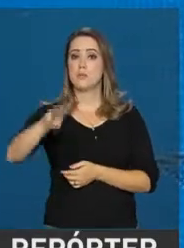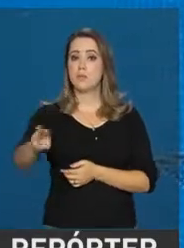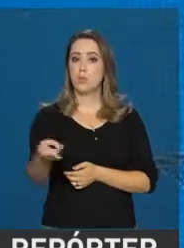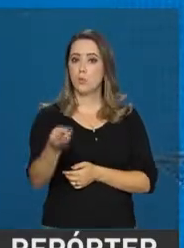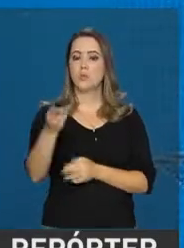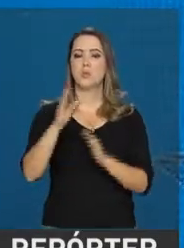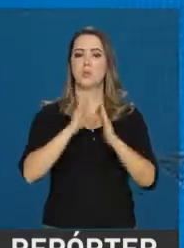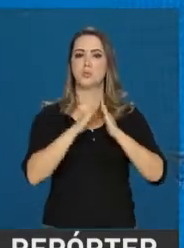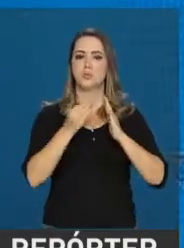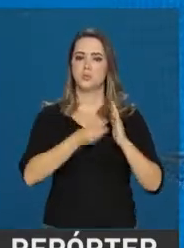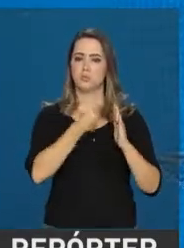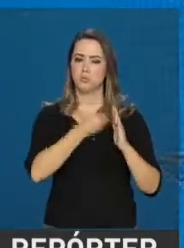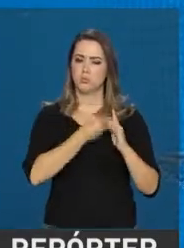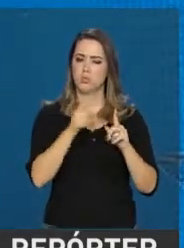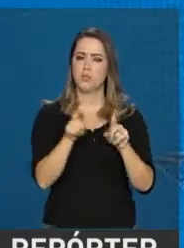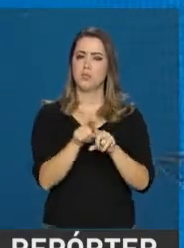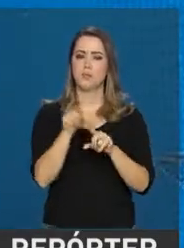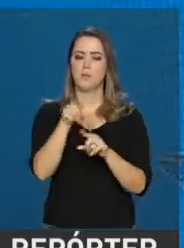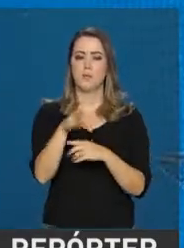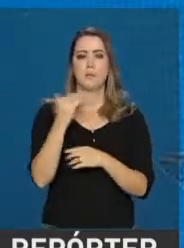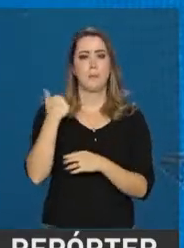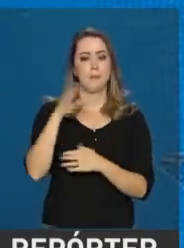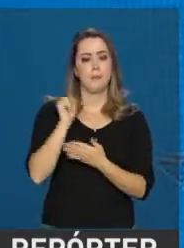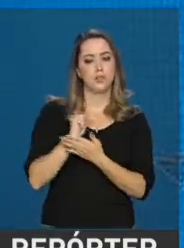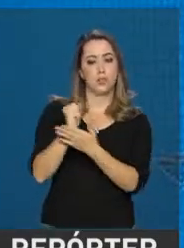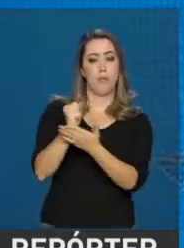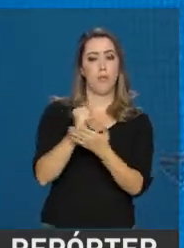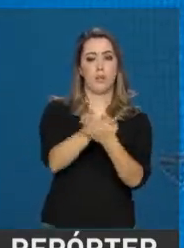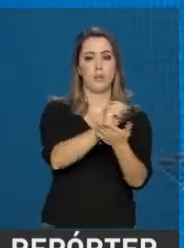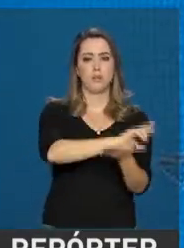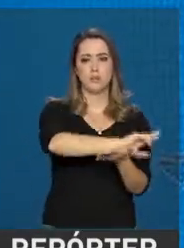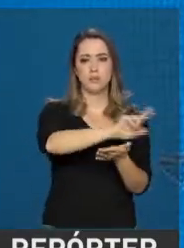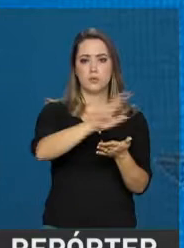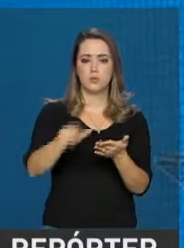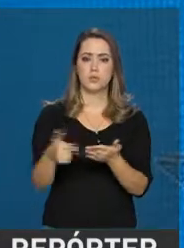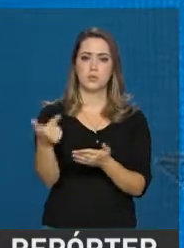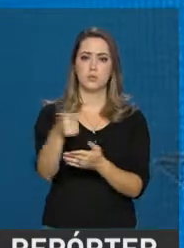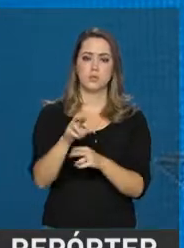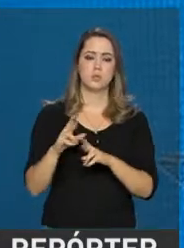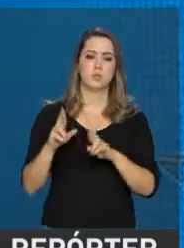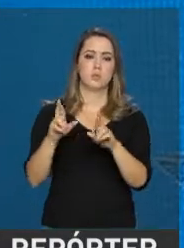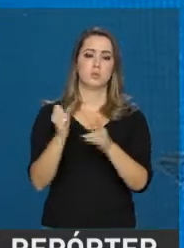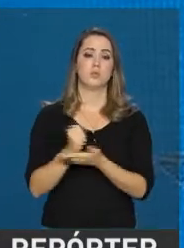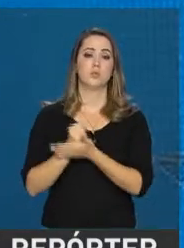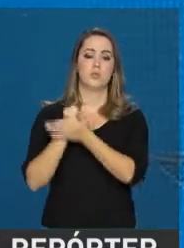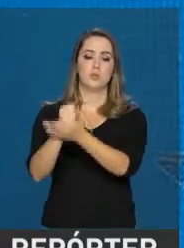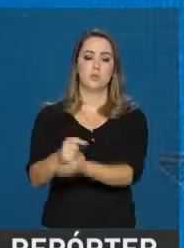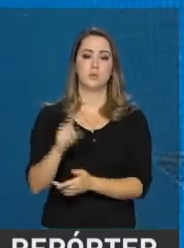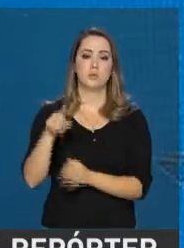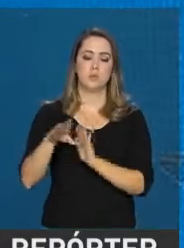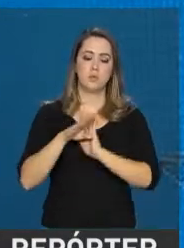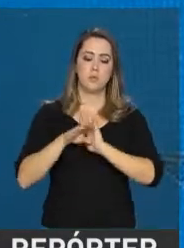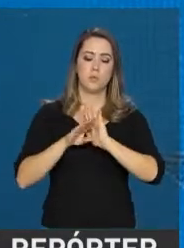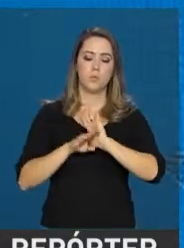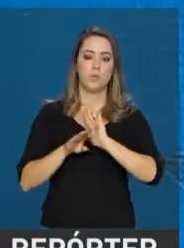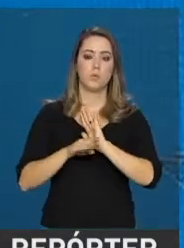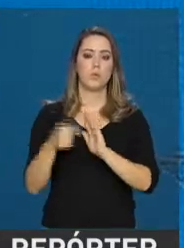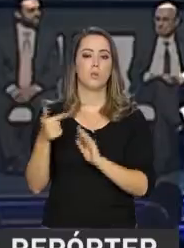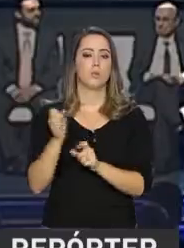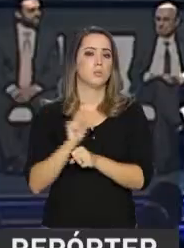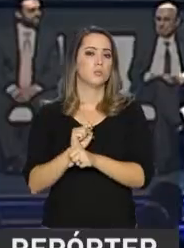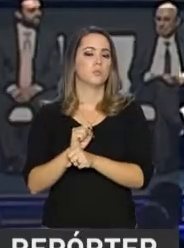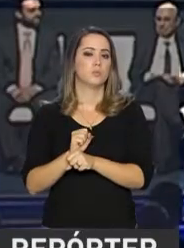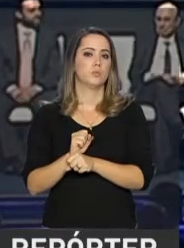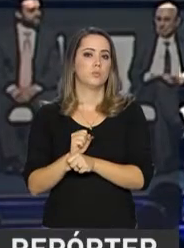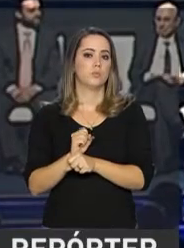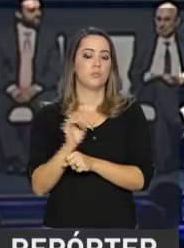unidades, que a grande maioria já entregue outras tantas a serem entregues. E é um programa que não parou.